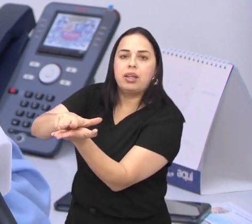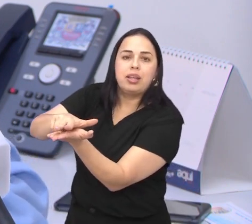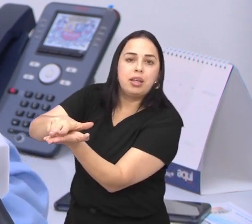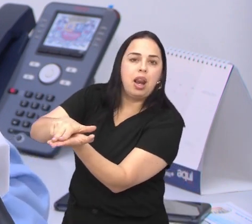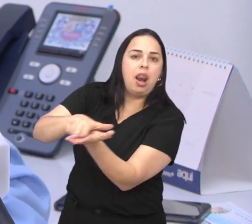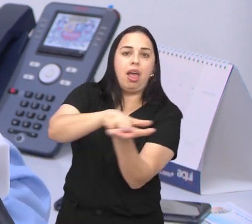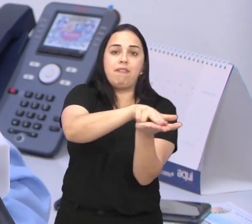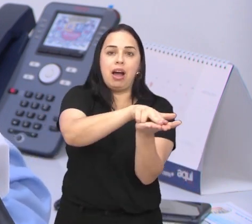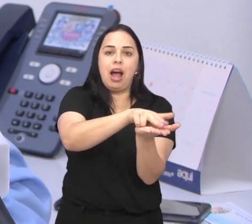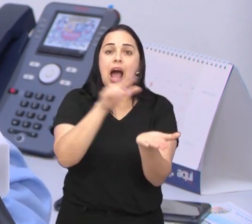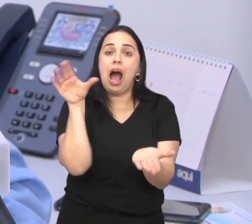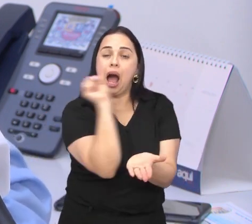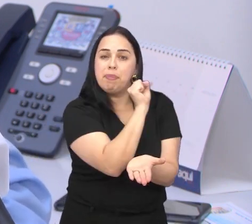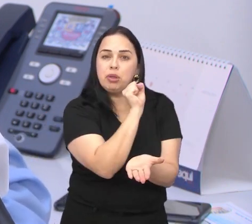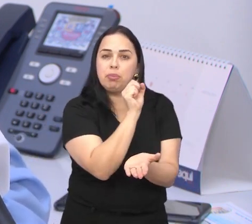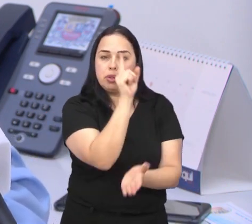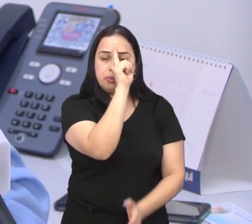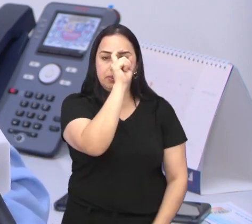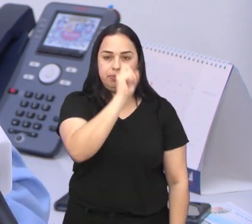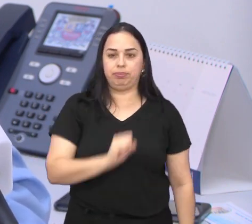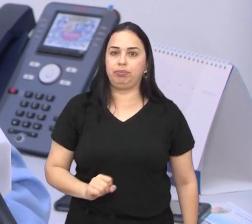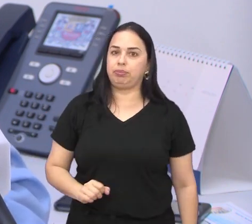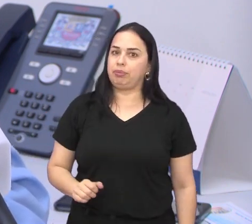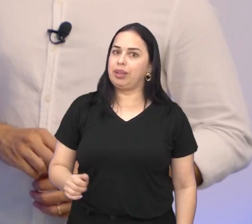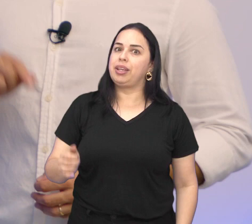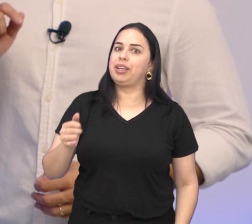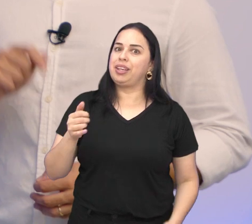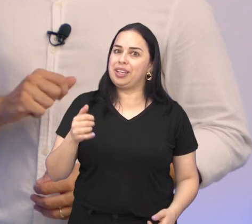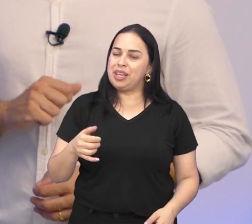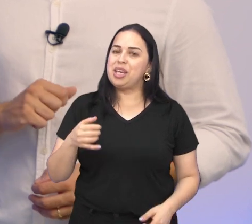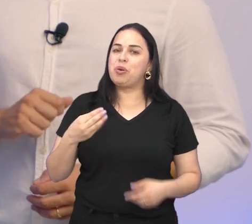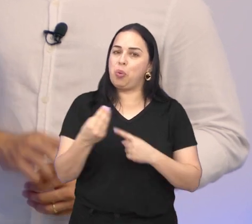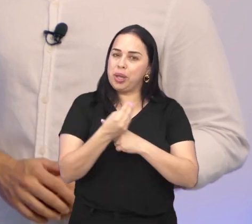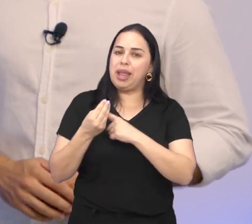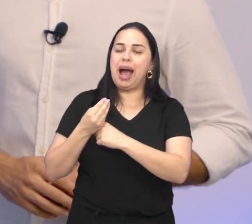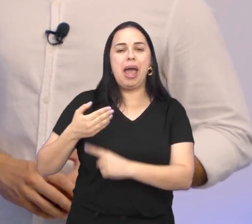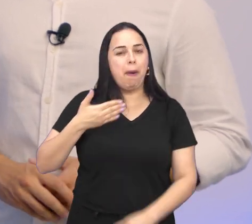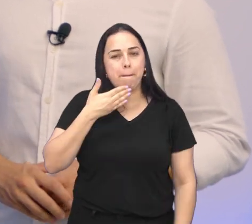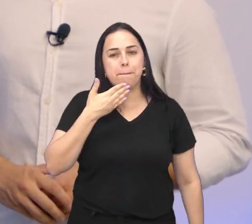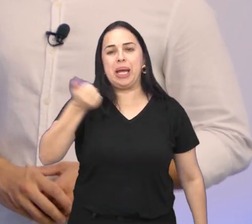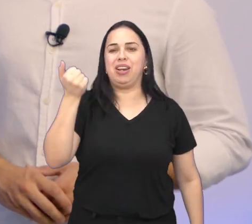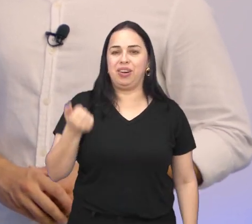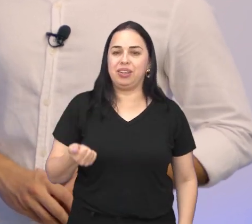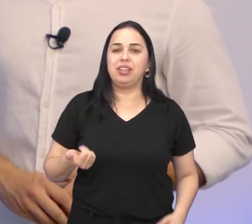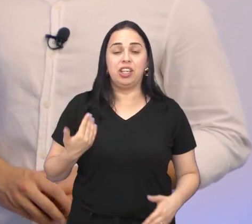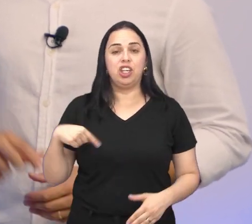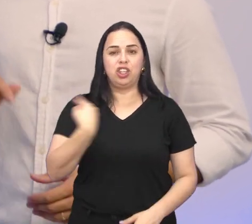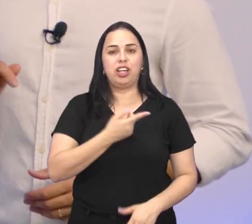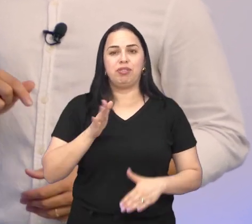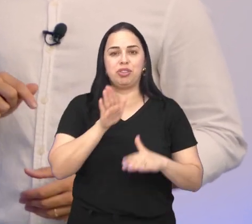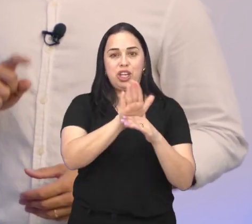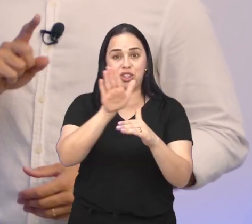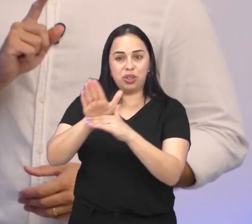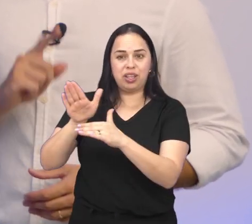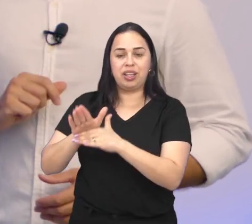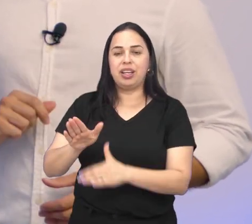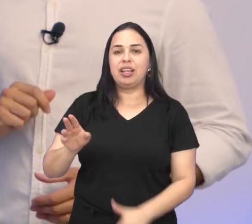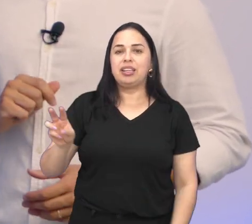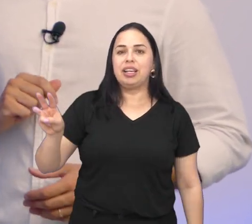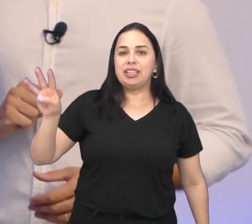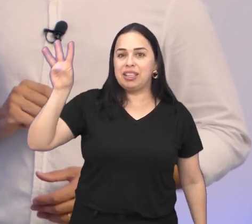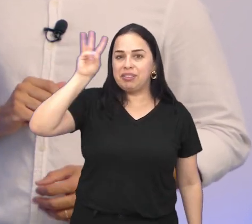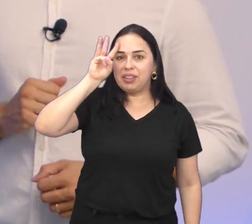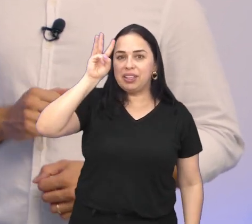repouso, transportar rapidamente para um hospital. E prevenção é sempre o melhor remédio, não é mesmo? E a gente te ajuda